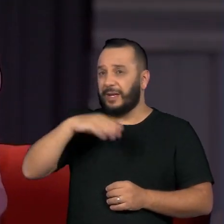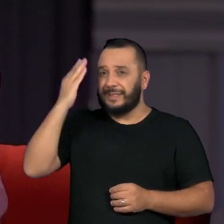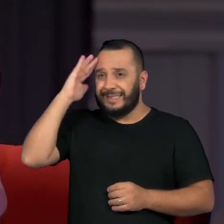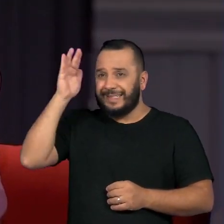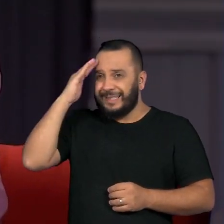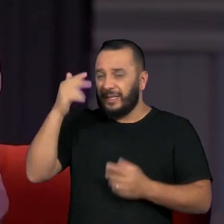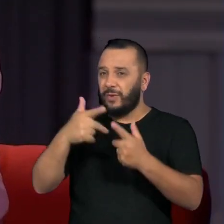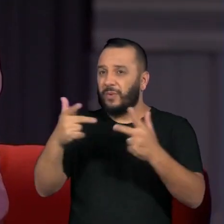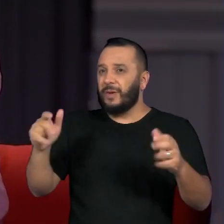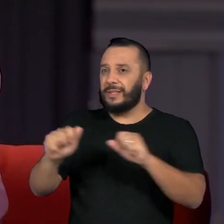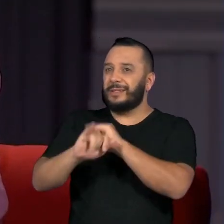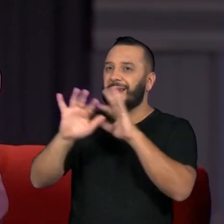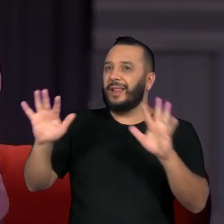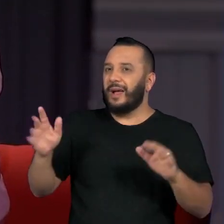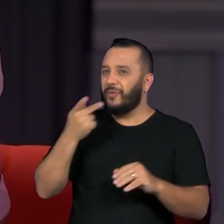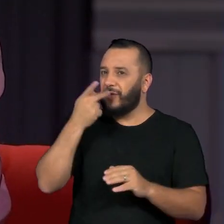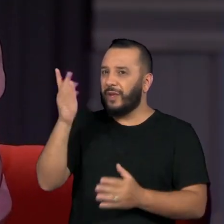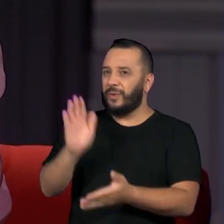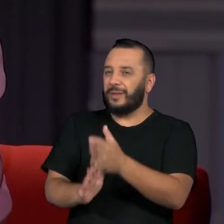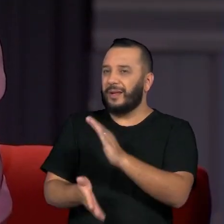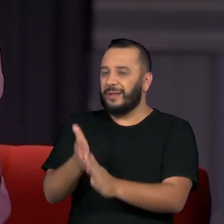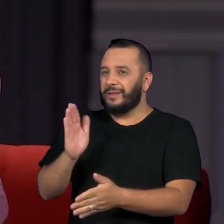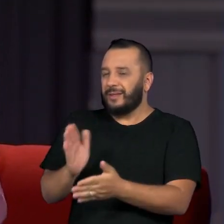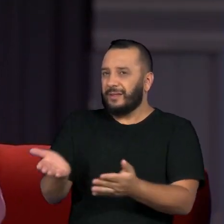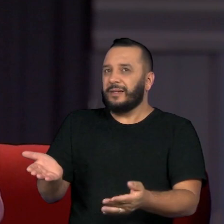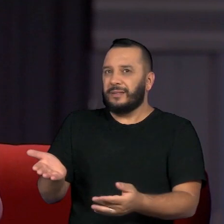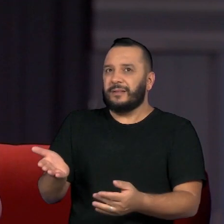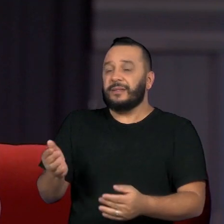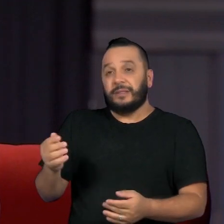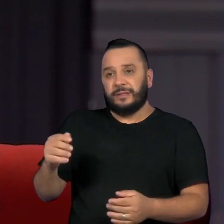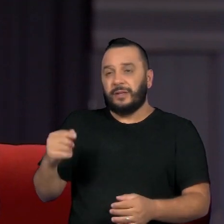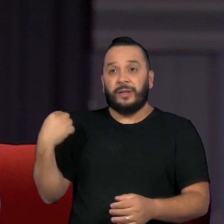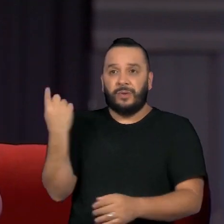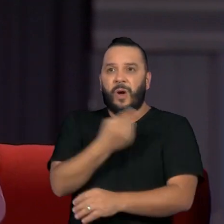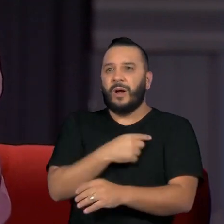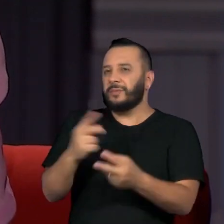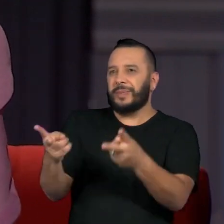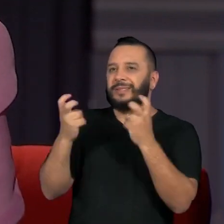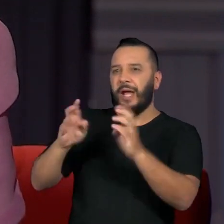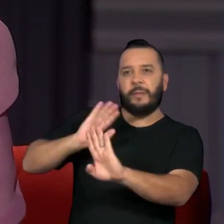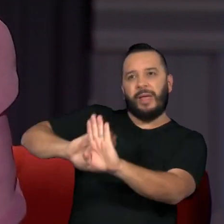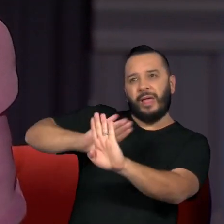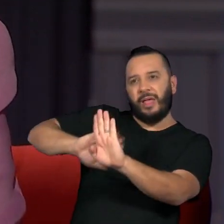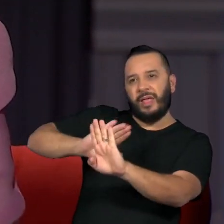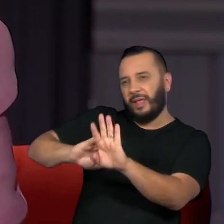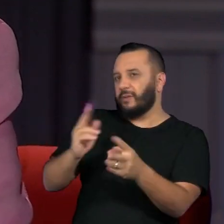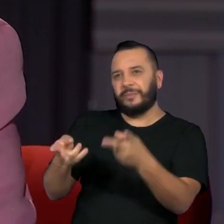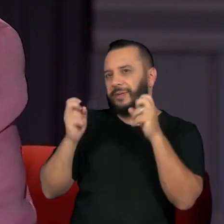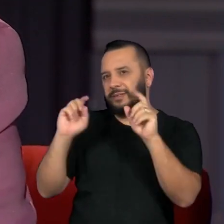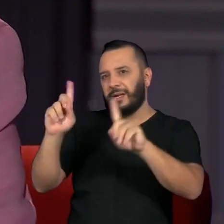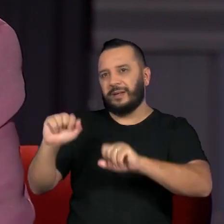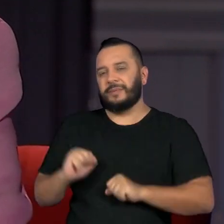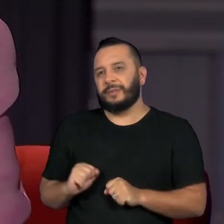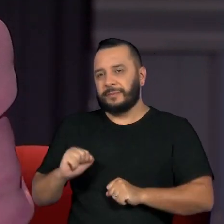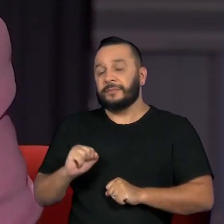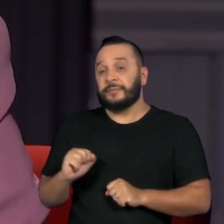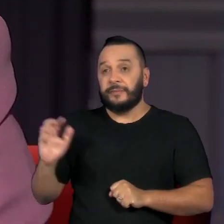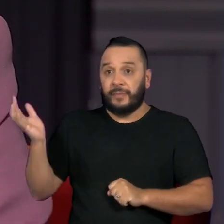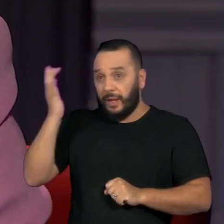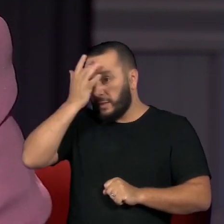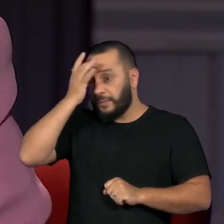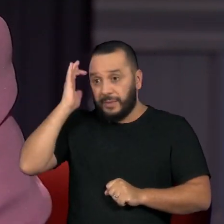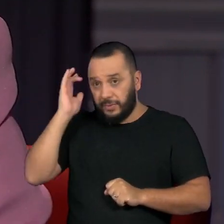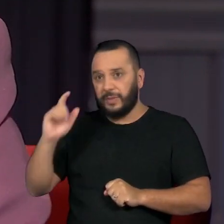são claramente ditas. A gente não costuma julgar. Eu não sei se às vezes as pessoas típicas, de fato, têm